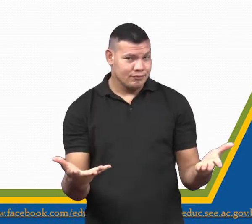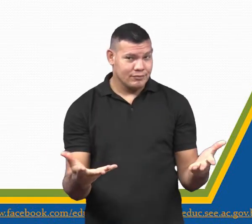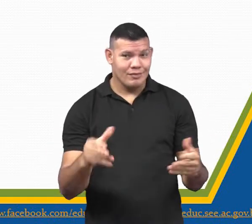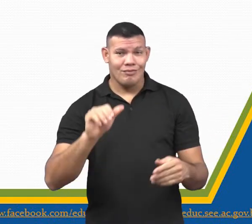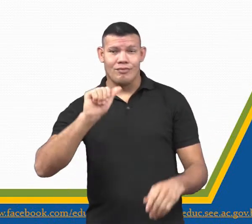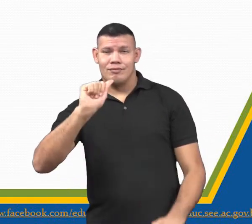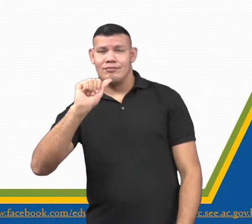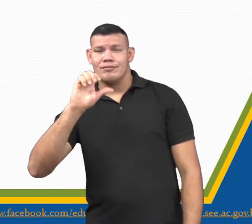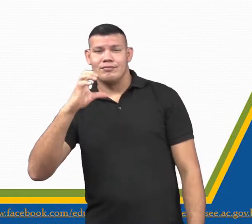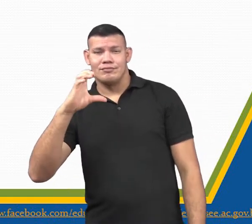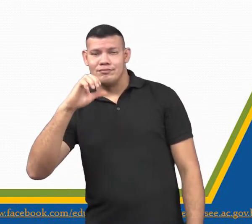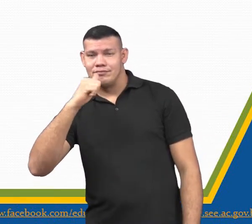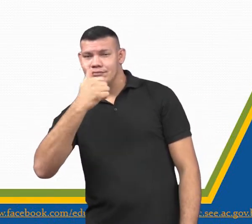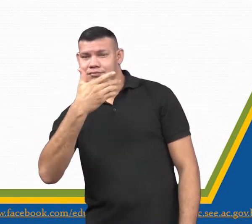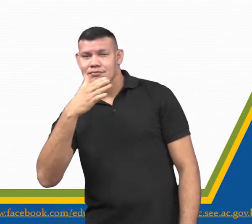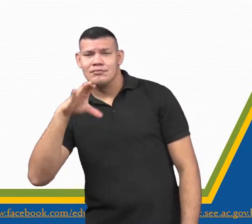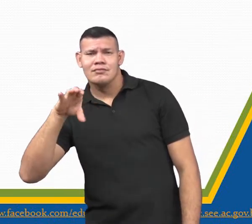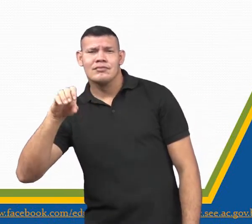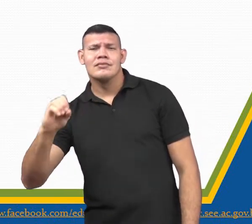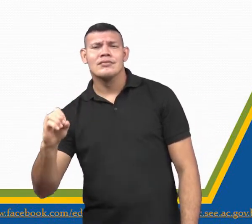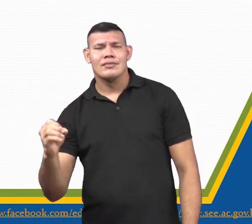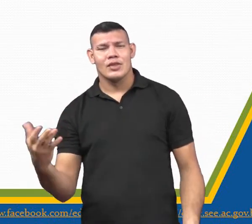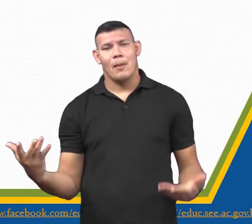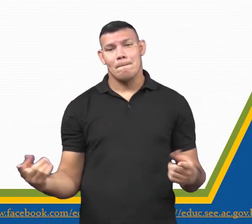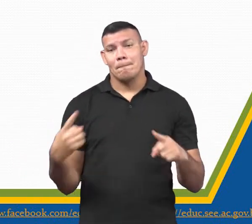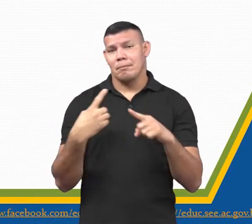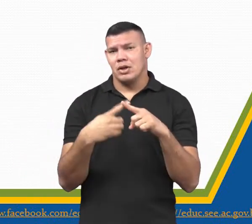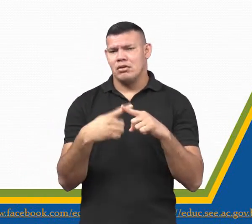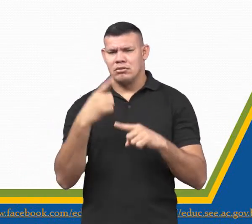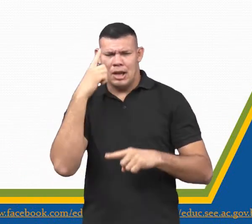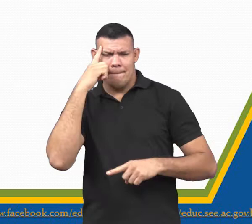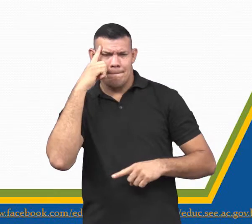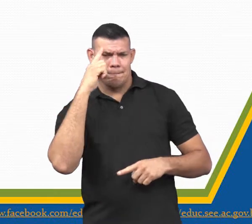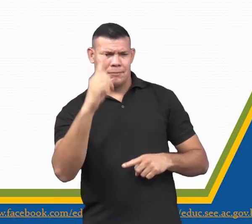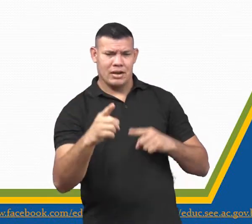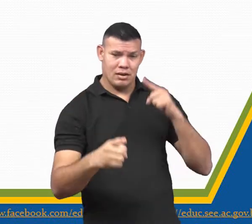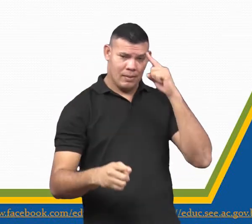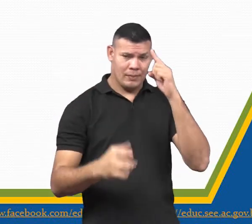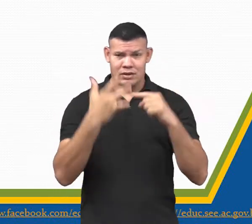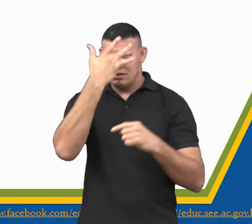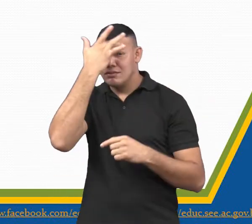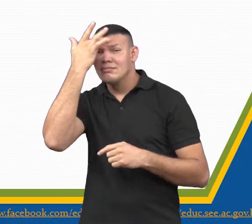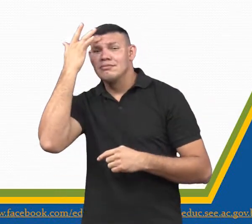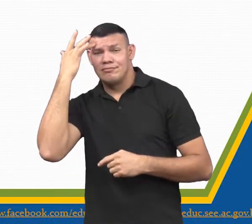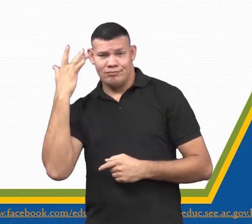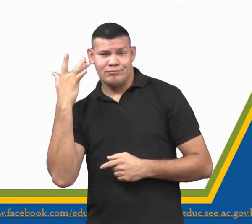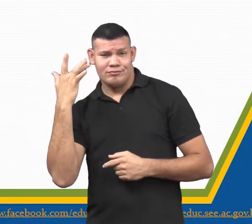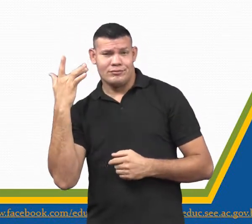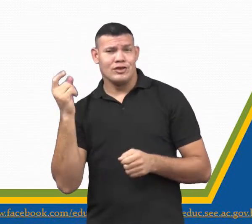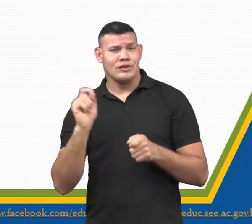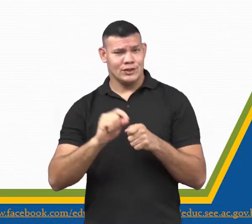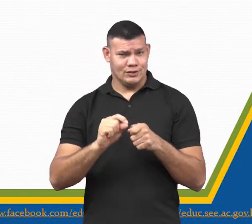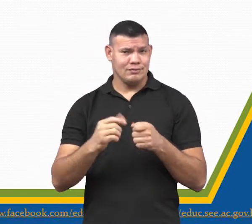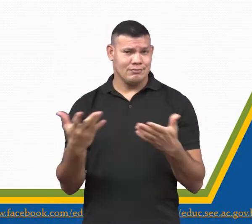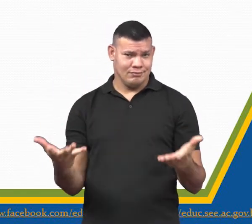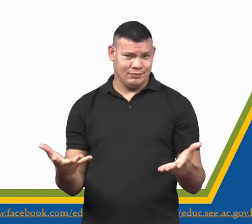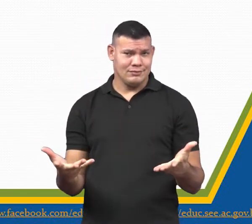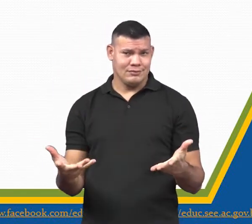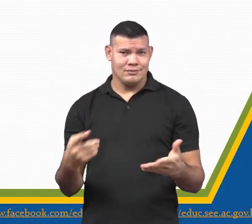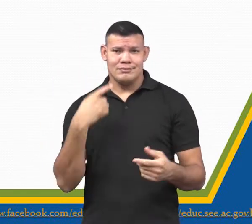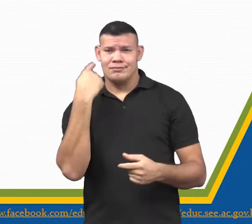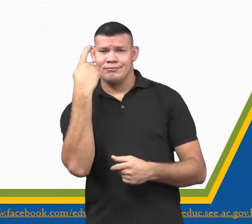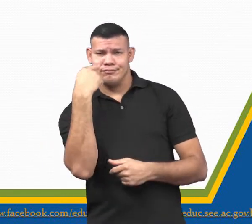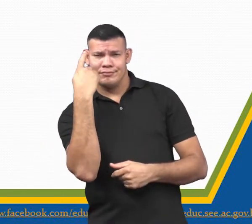estes verbos son verbos en imperativo. ¿Está bien? En lengua española nosotros tenemos